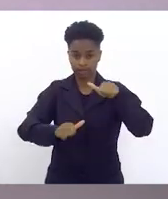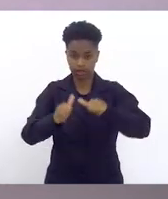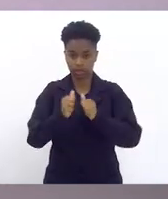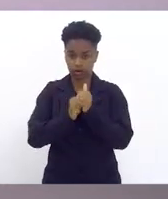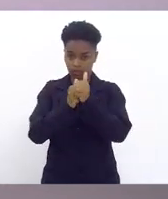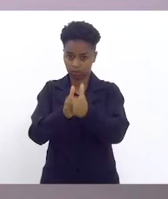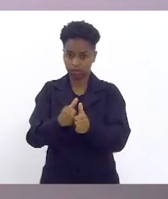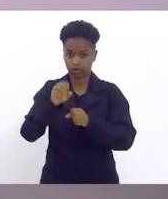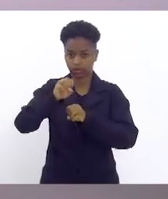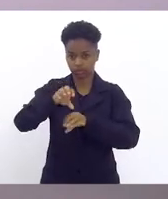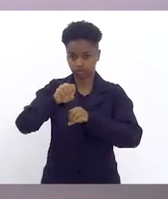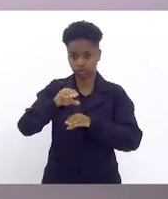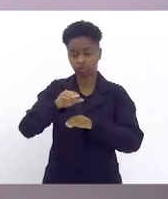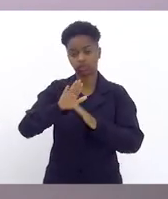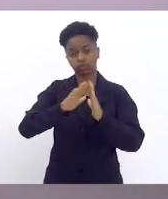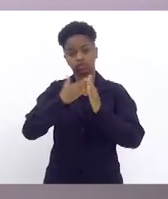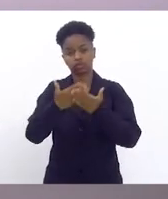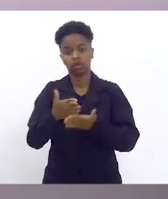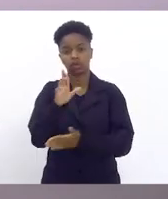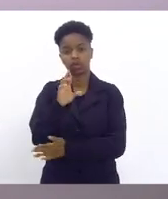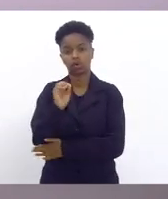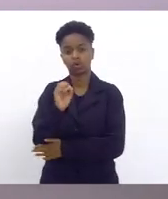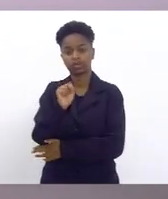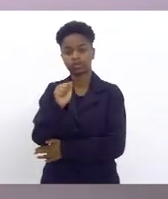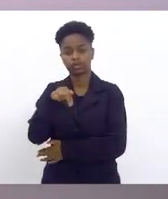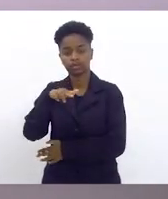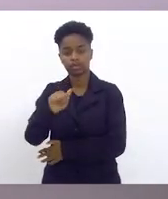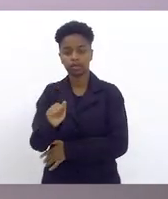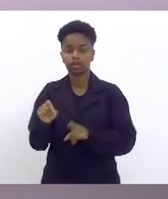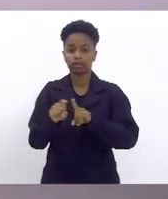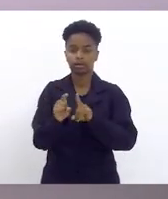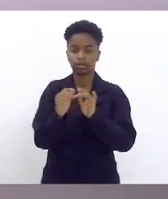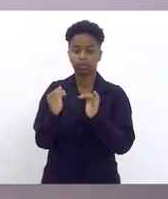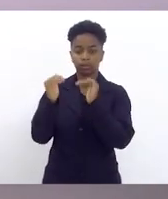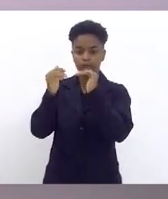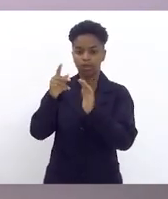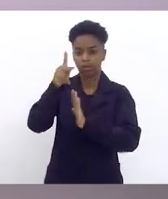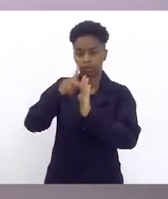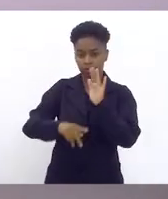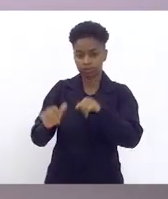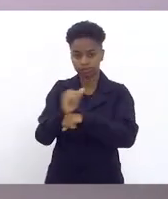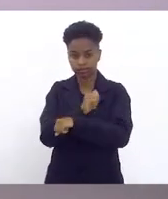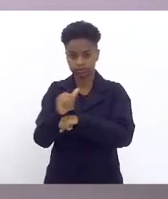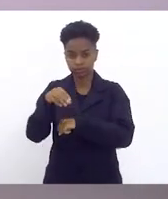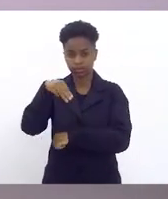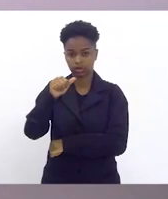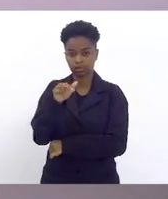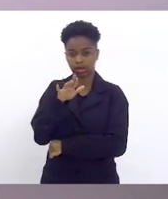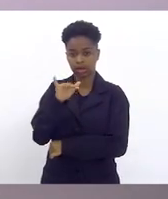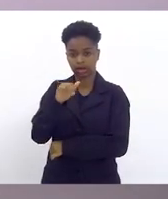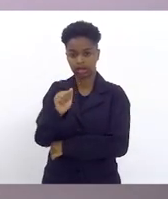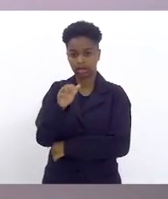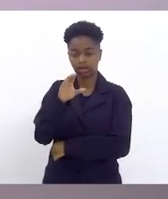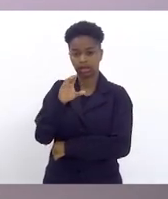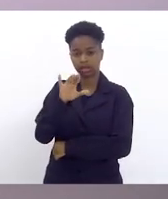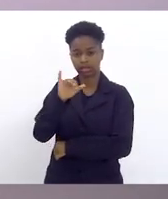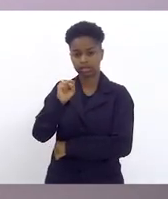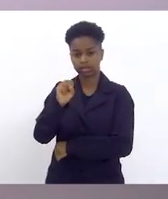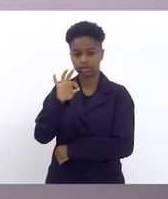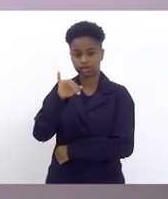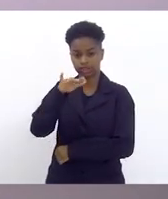acompanhamento escolar Rosana Mendes da superintendente de projetos estratégicos Maria Cristina Silveira